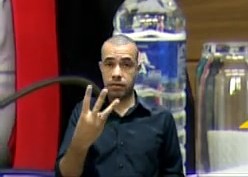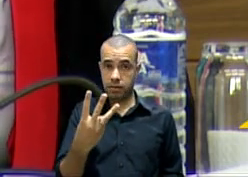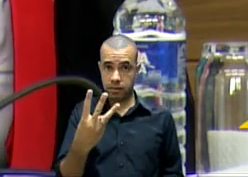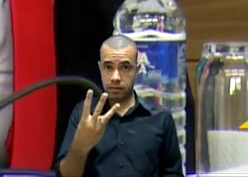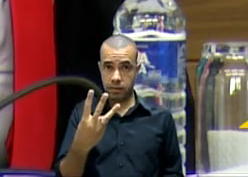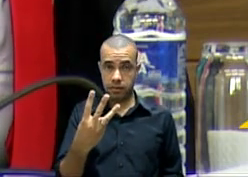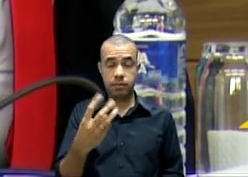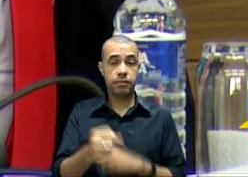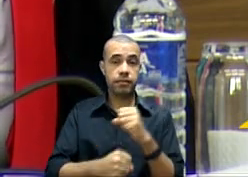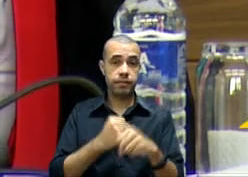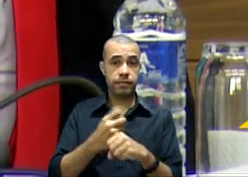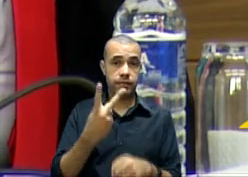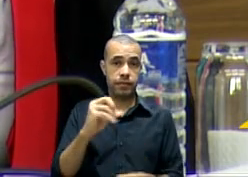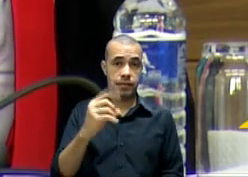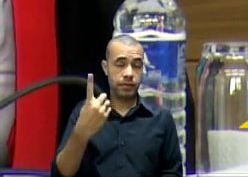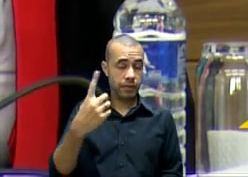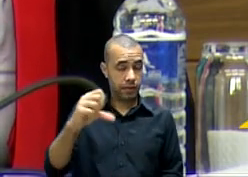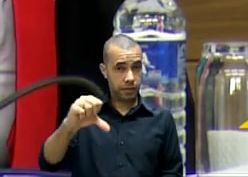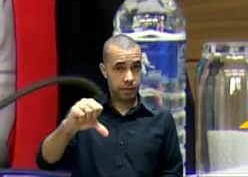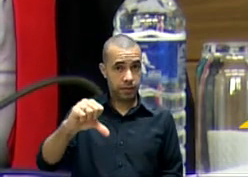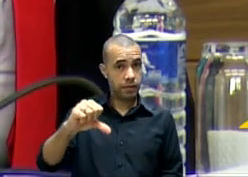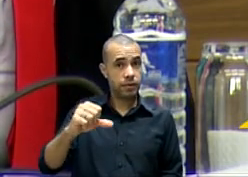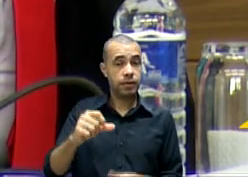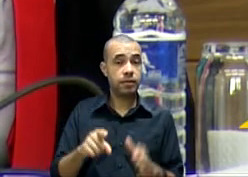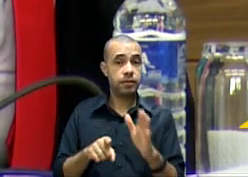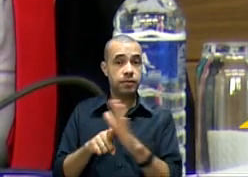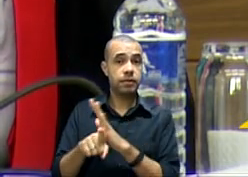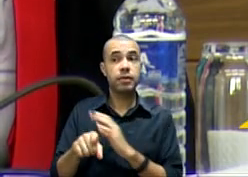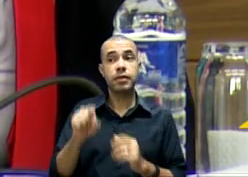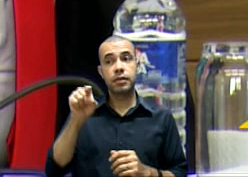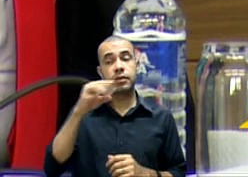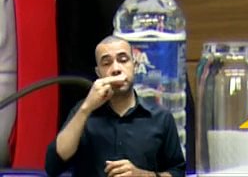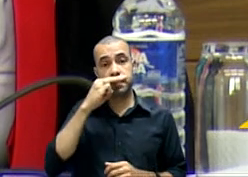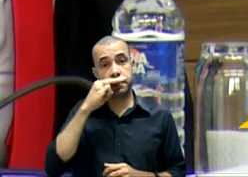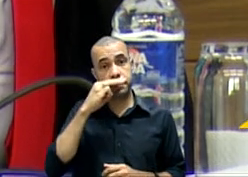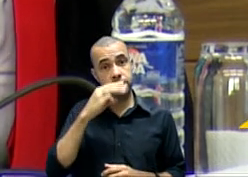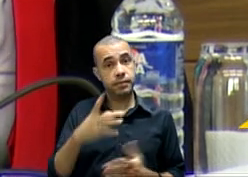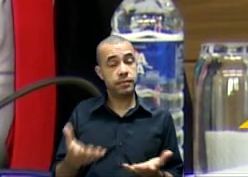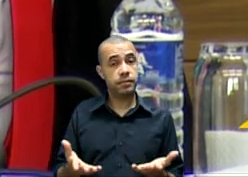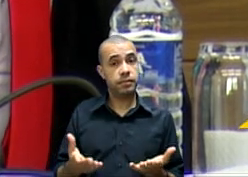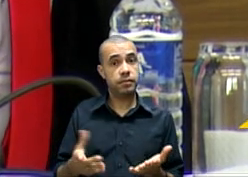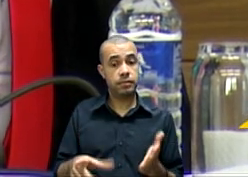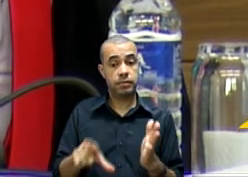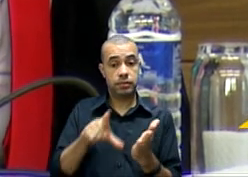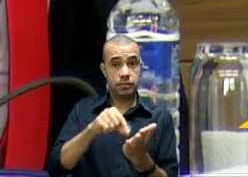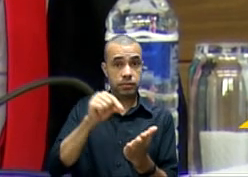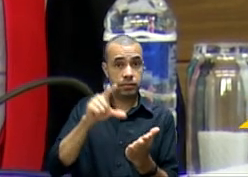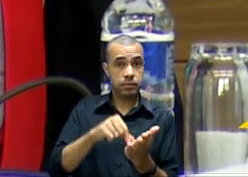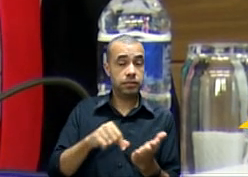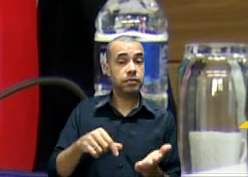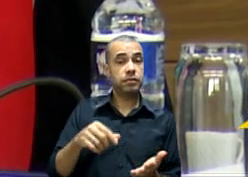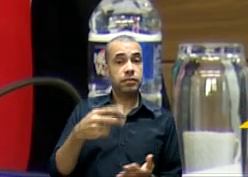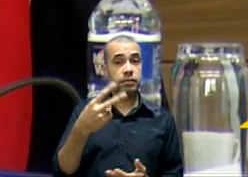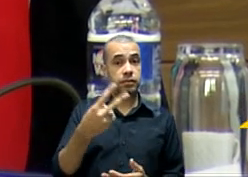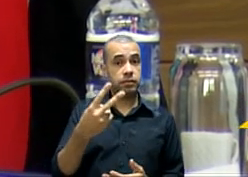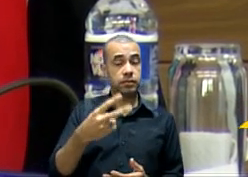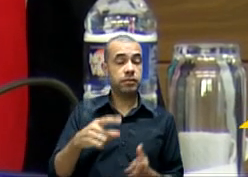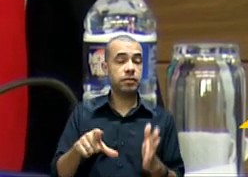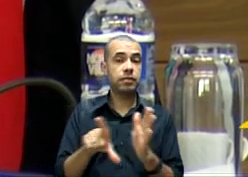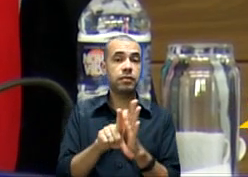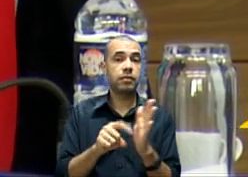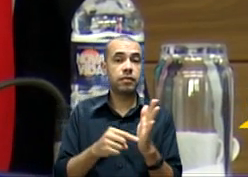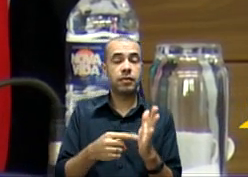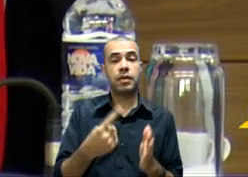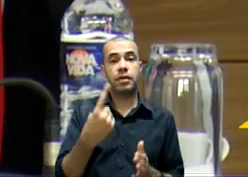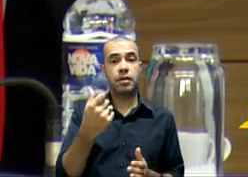número 171/2019, de autoria do vereador José Francisco Martinez, revoga o artigo 2 da lei 11.928,